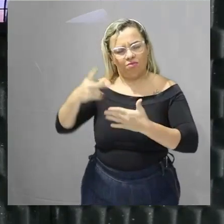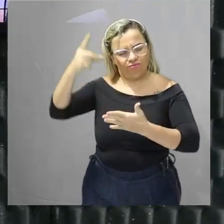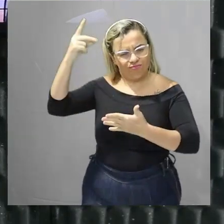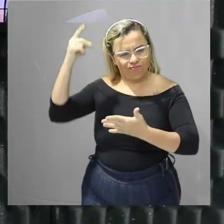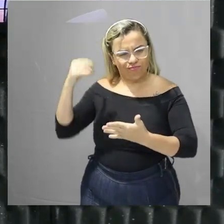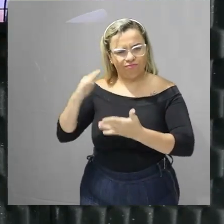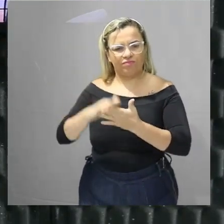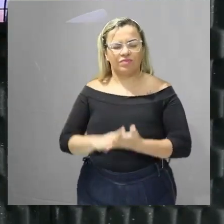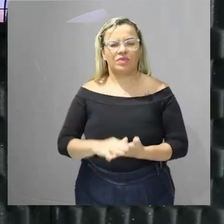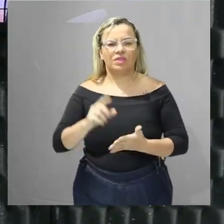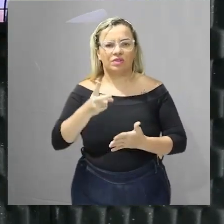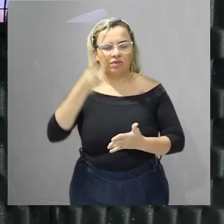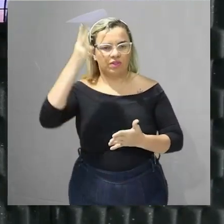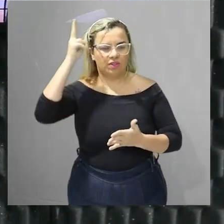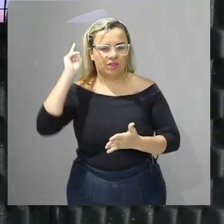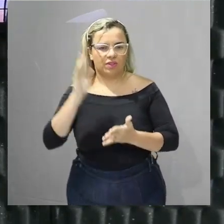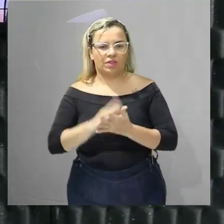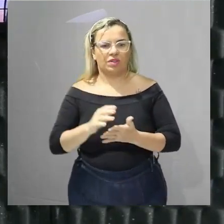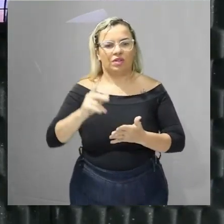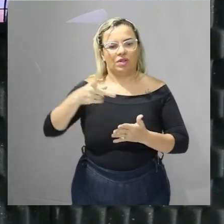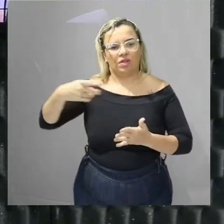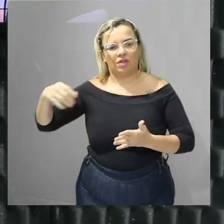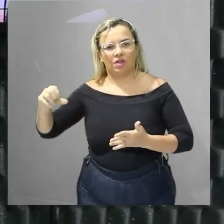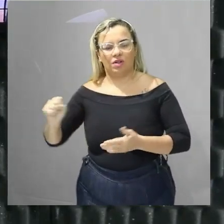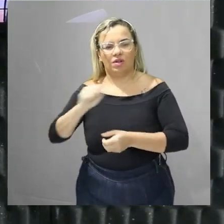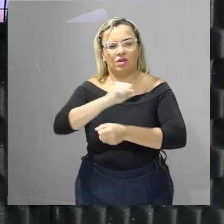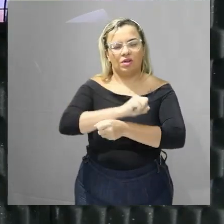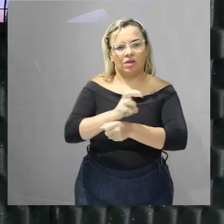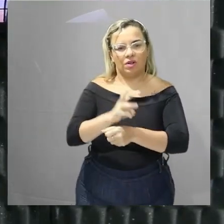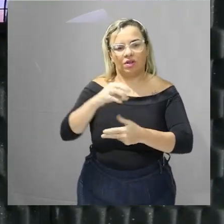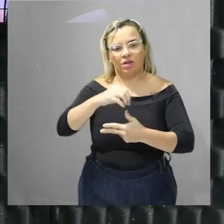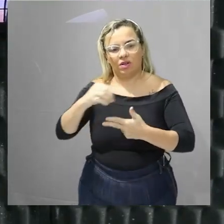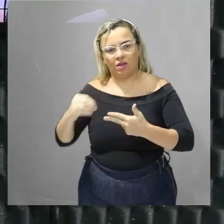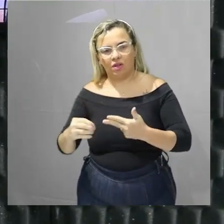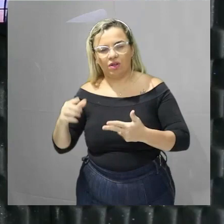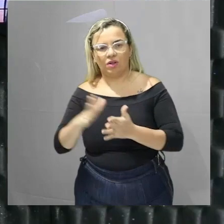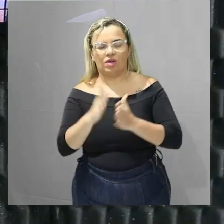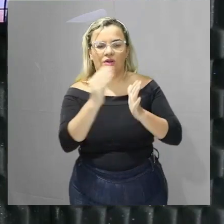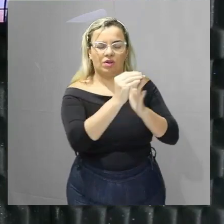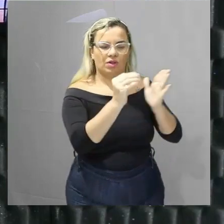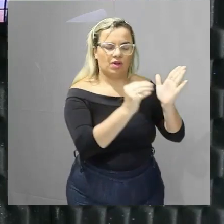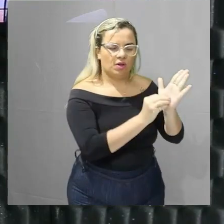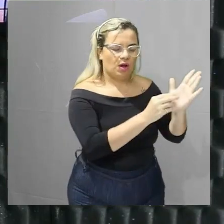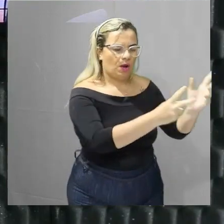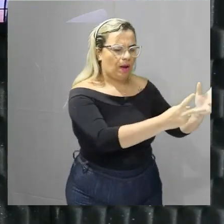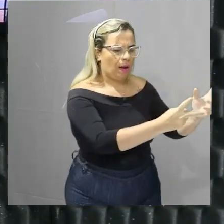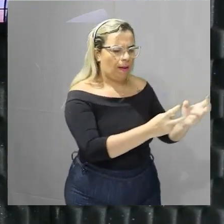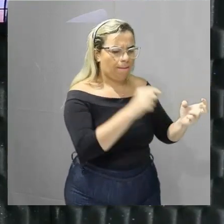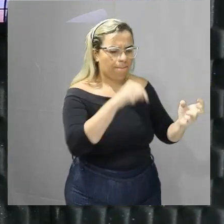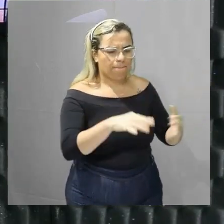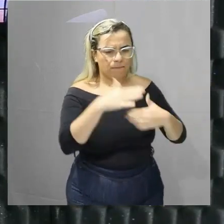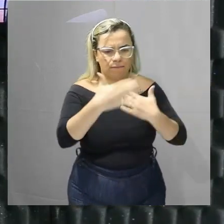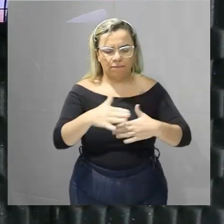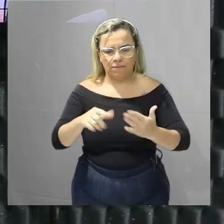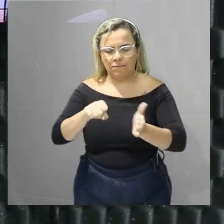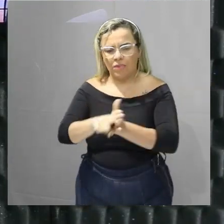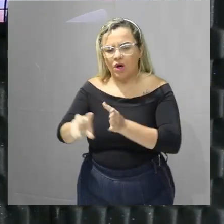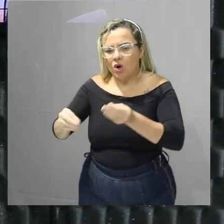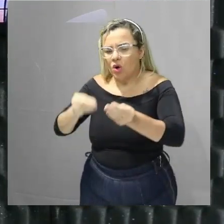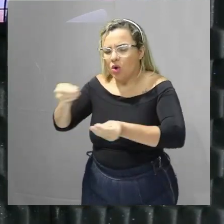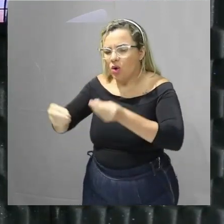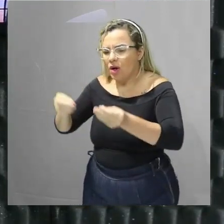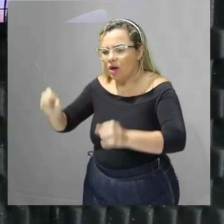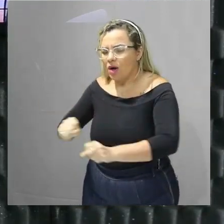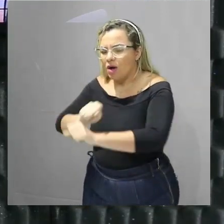tá? Do Enem e, claro, do PAS, selecionada por conteúdos, para tu perceber quais são os assuntos que caem mais, como eles caem